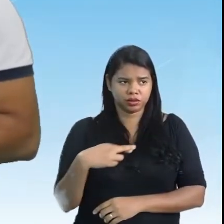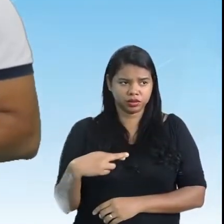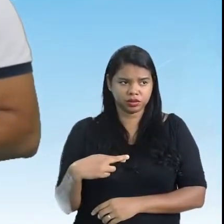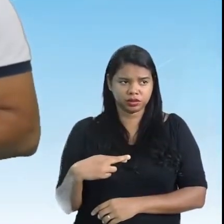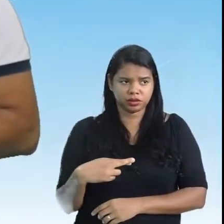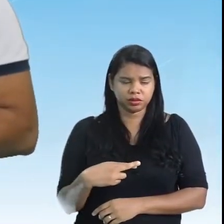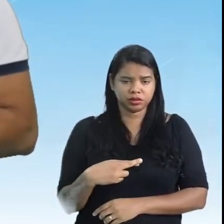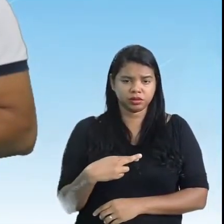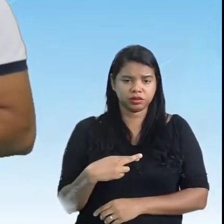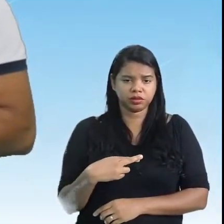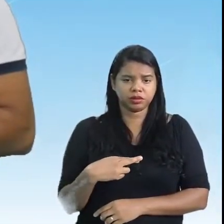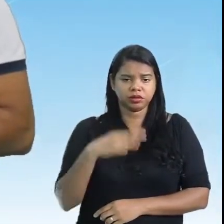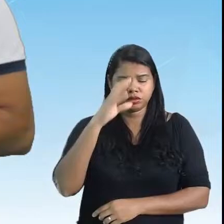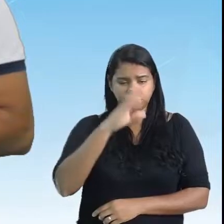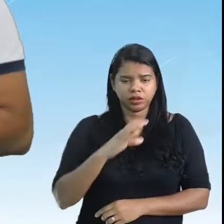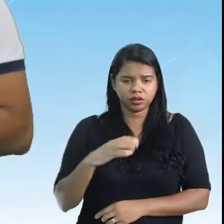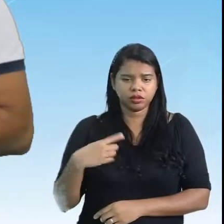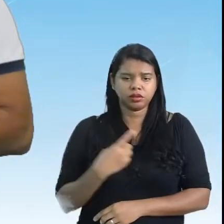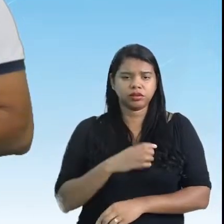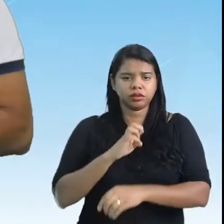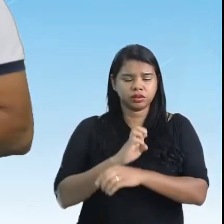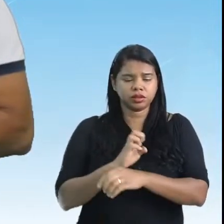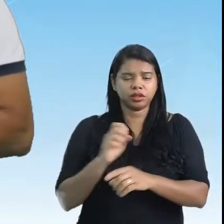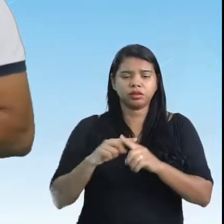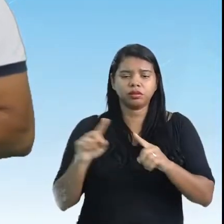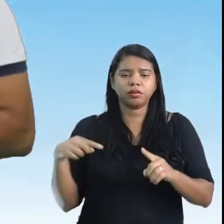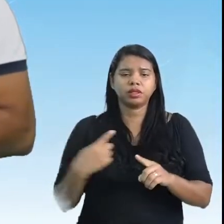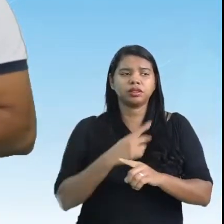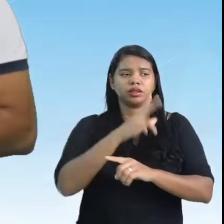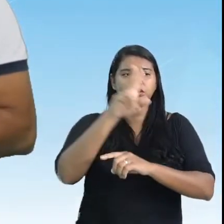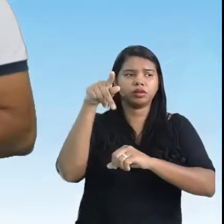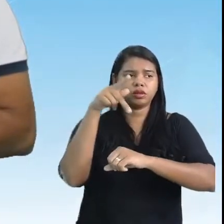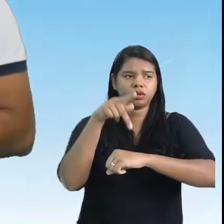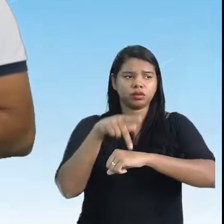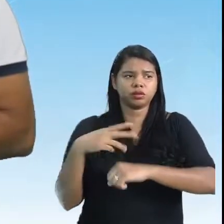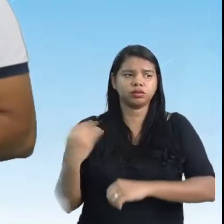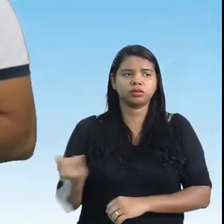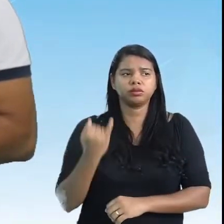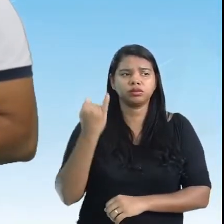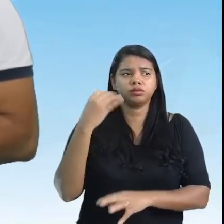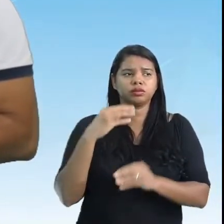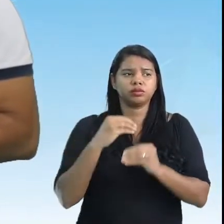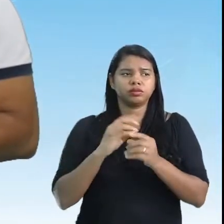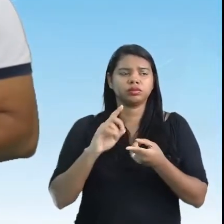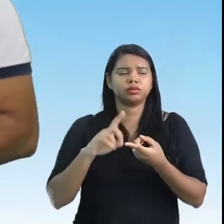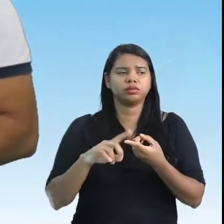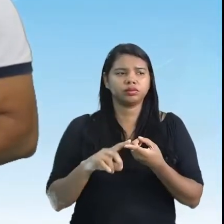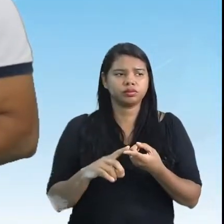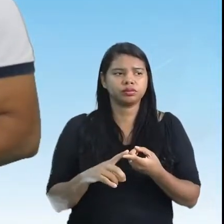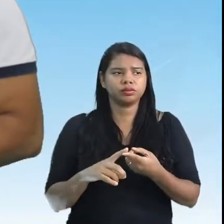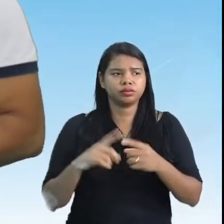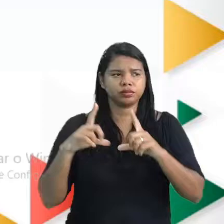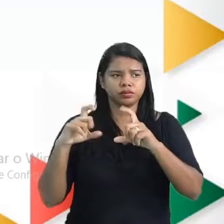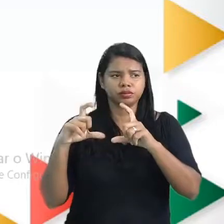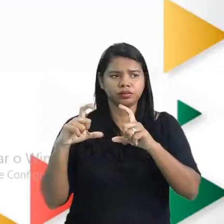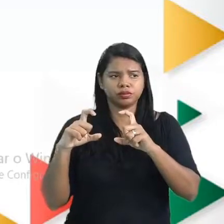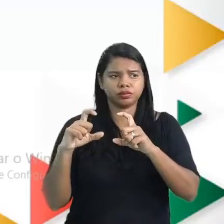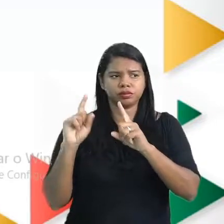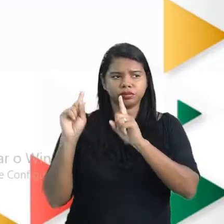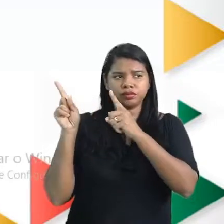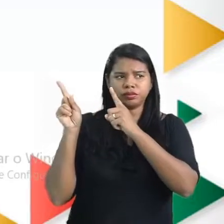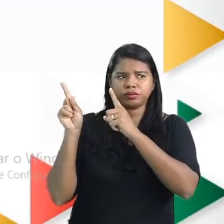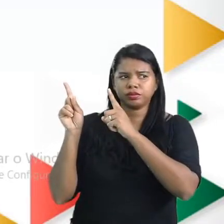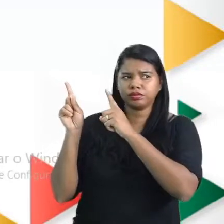em nosso estado e em nosso país. Isso aí é importante destacar. Trago aqui uma fotografia, por favor.